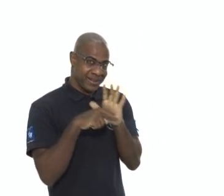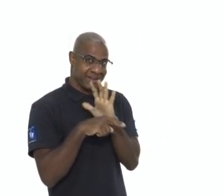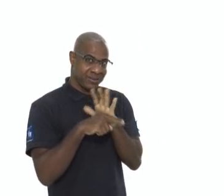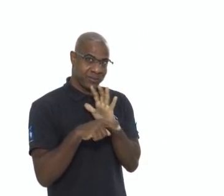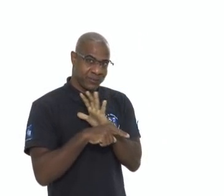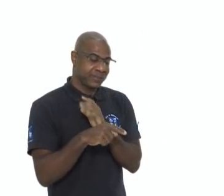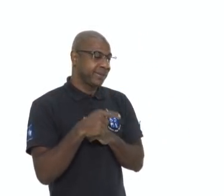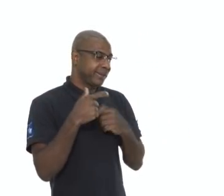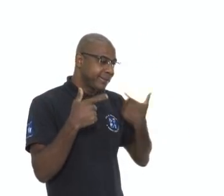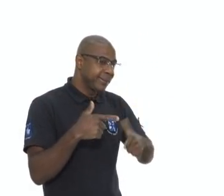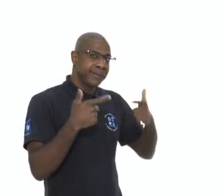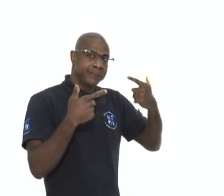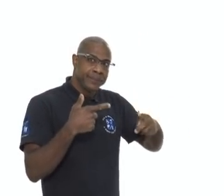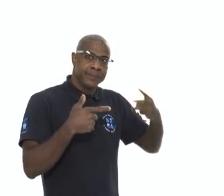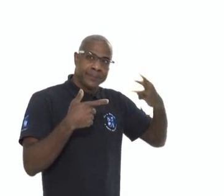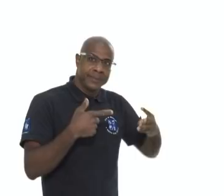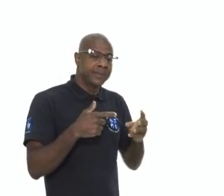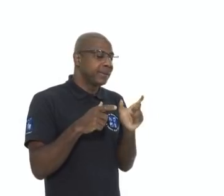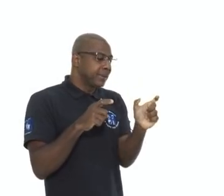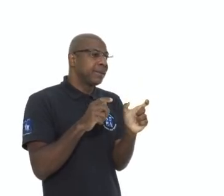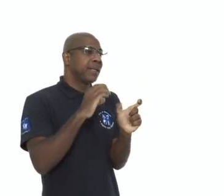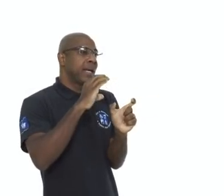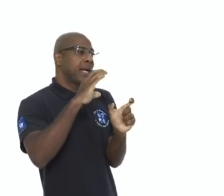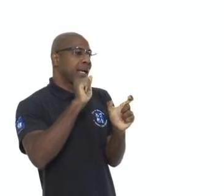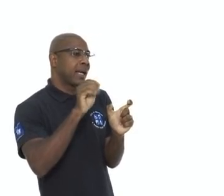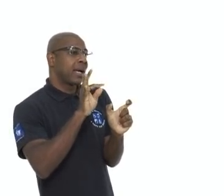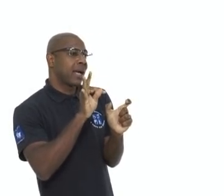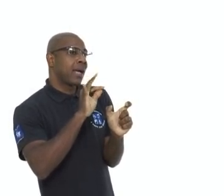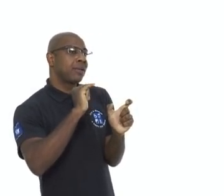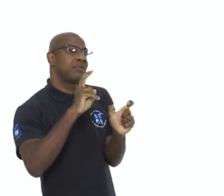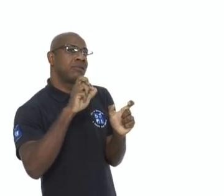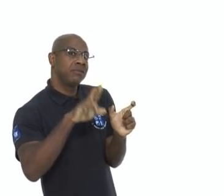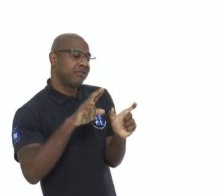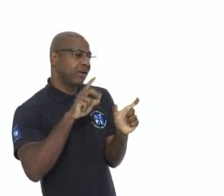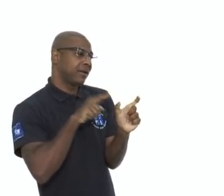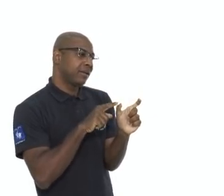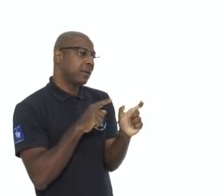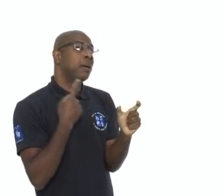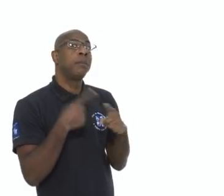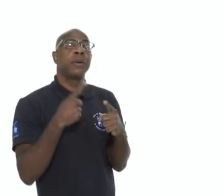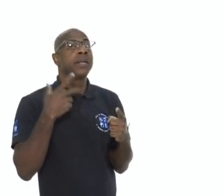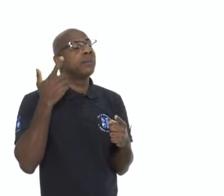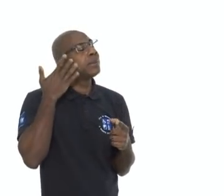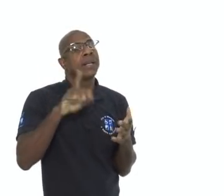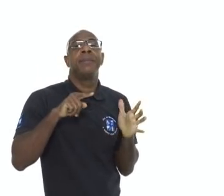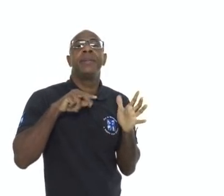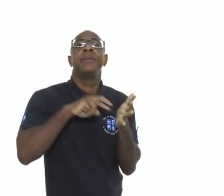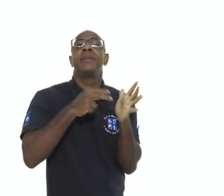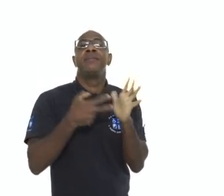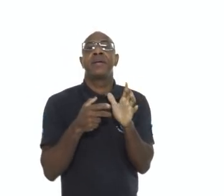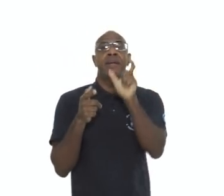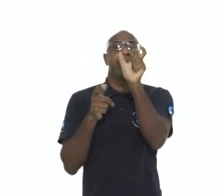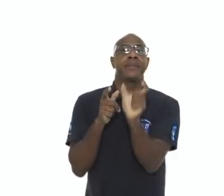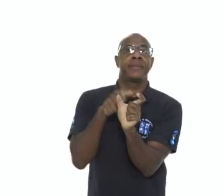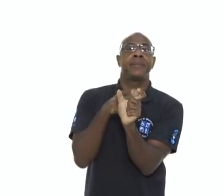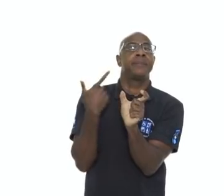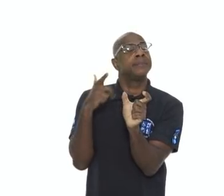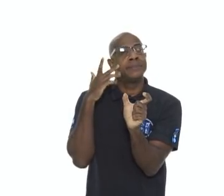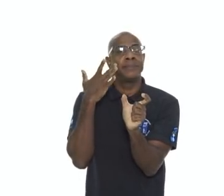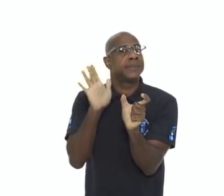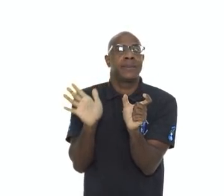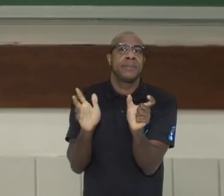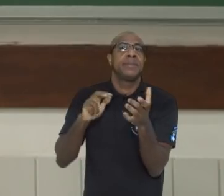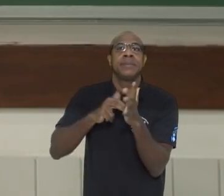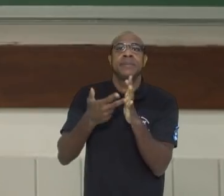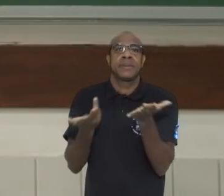é cativar, porque não sabia o significado da palavra. E você sabe o que ela significa? Então, se você não sabia, o